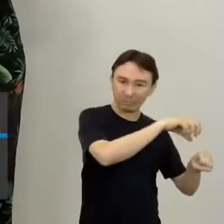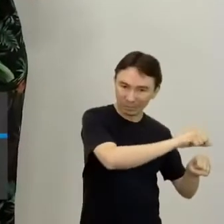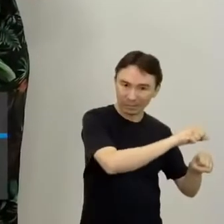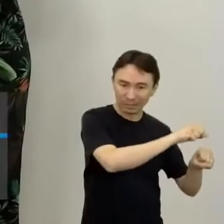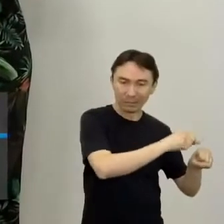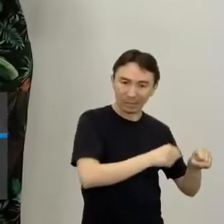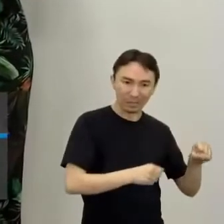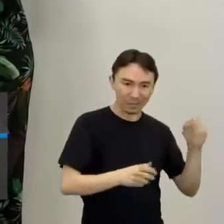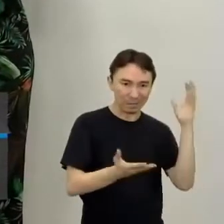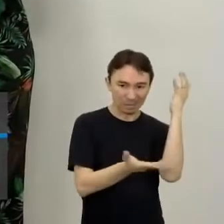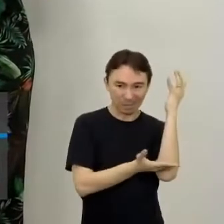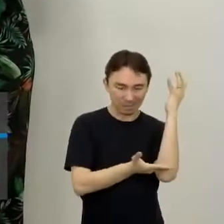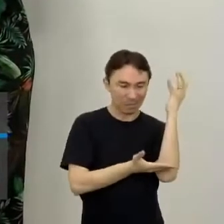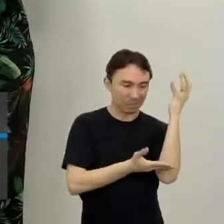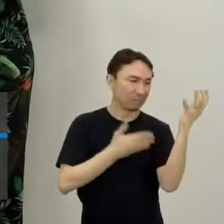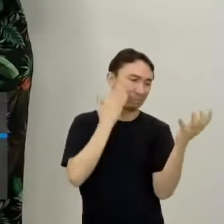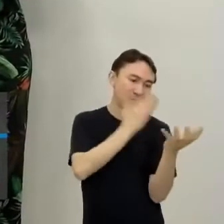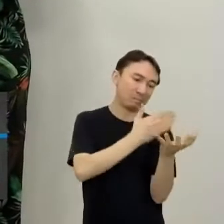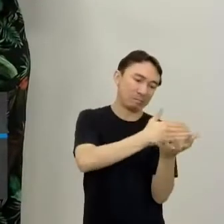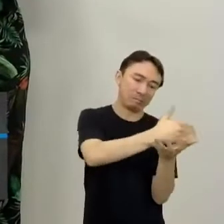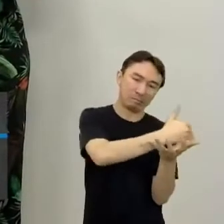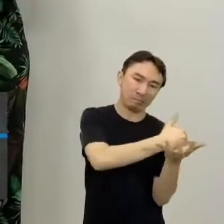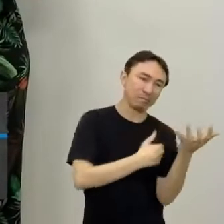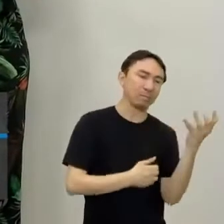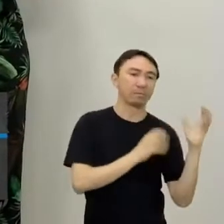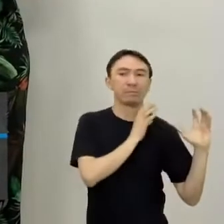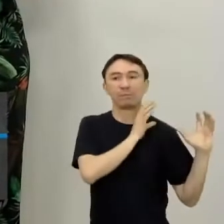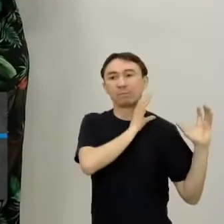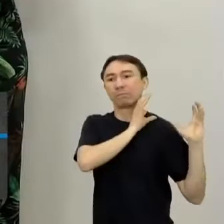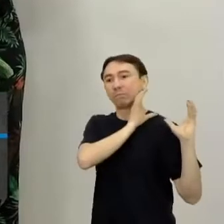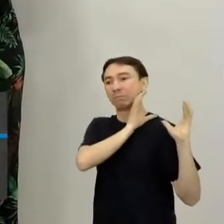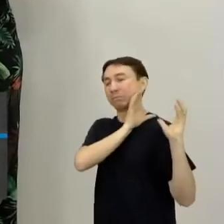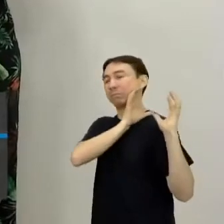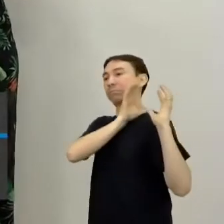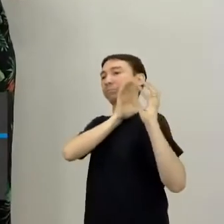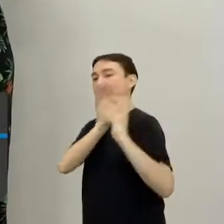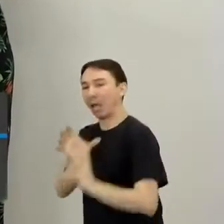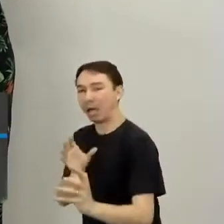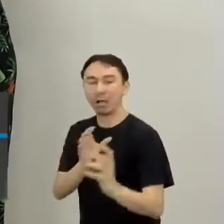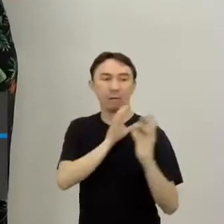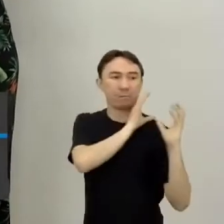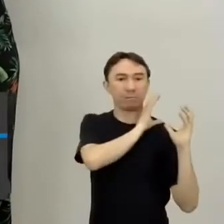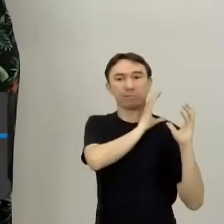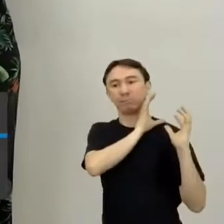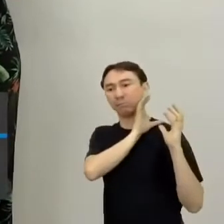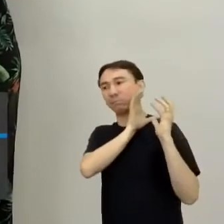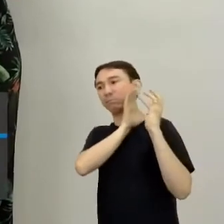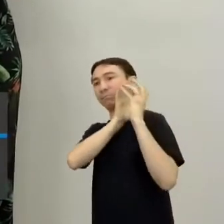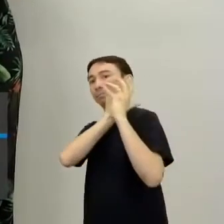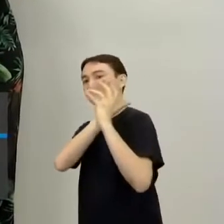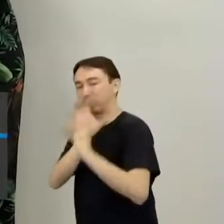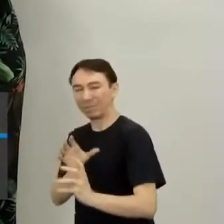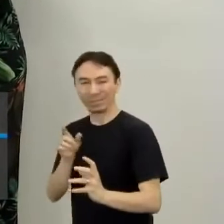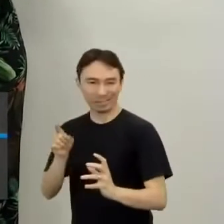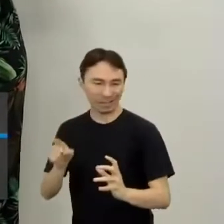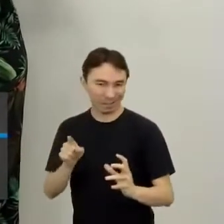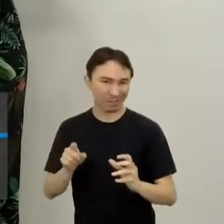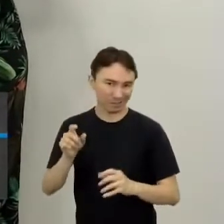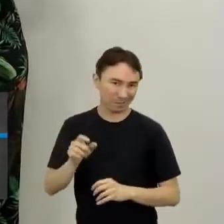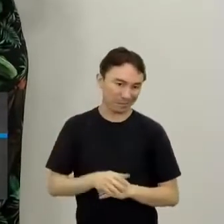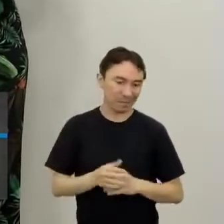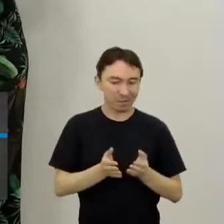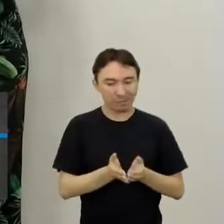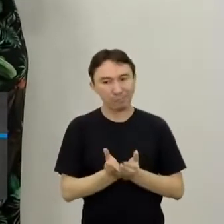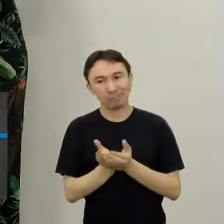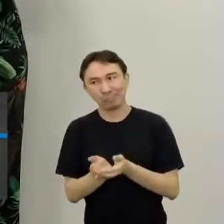e traziam para a Europa. Traziam não, levavam para a Europa. Nativos e indígenas.